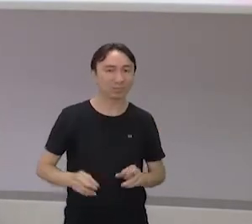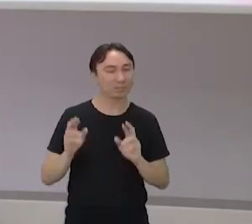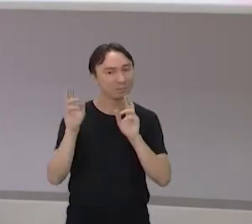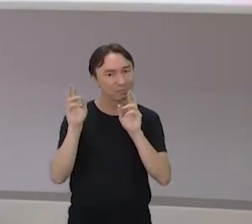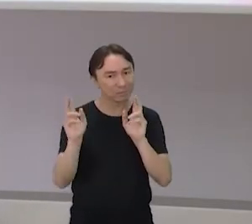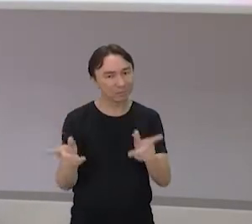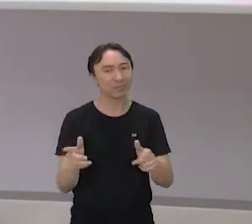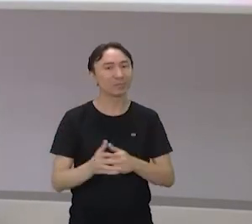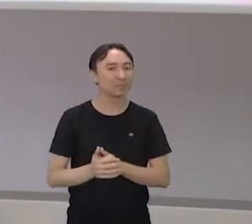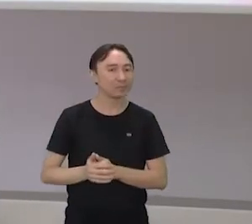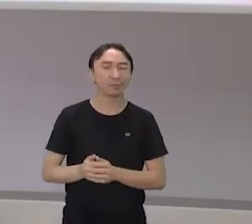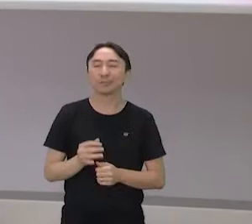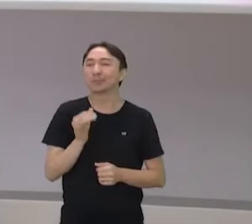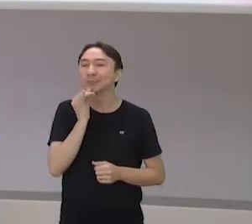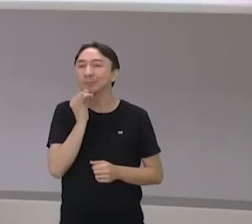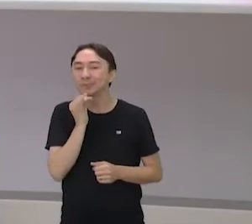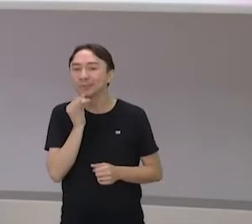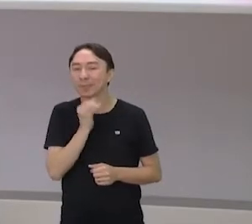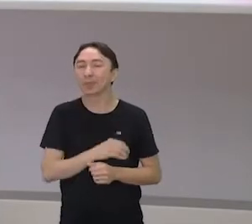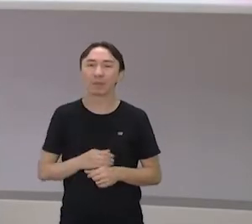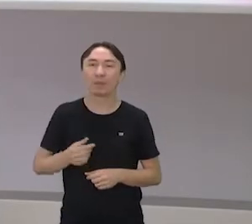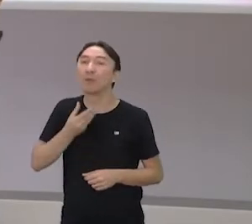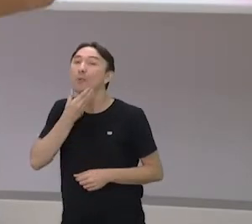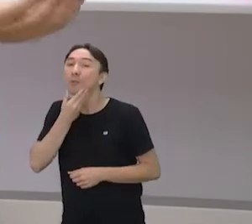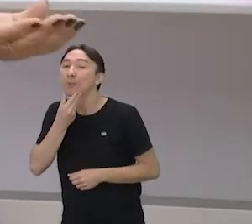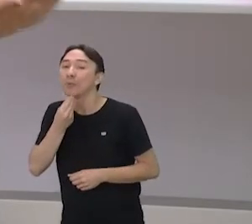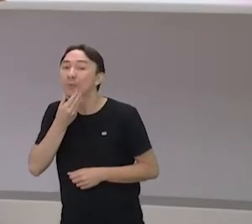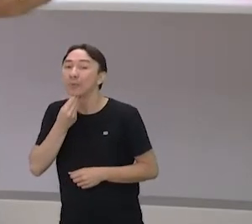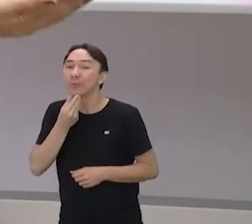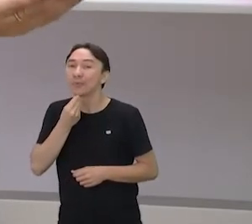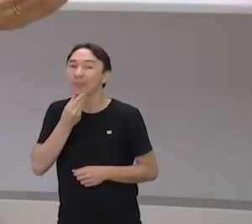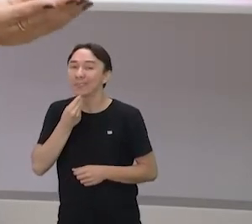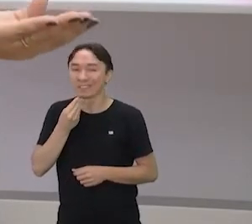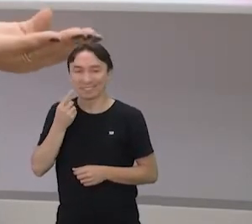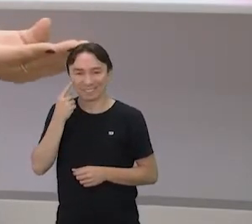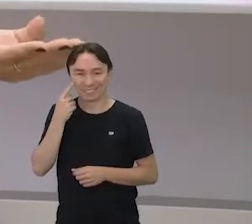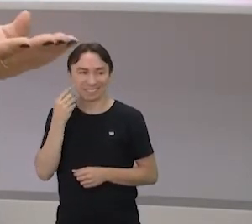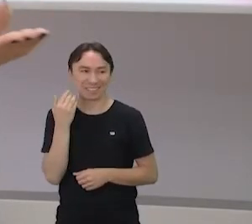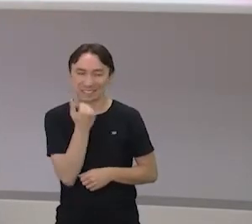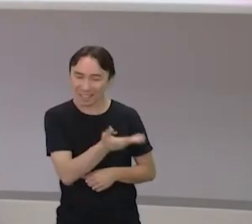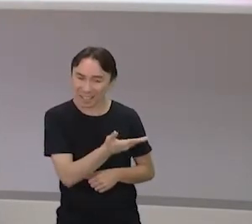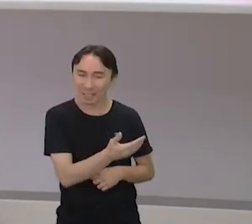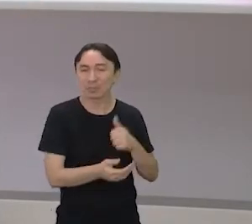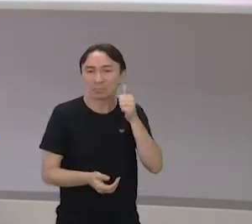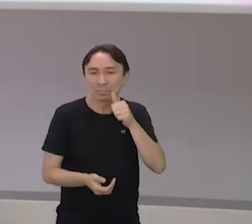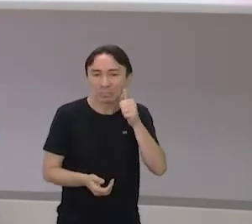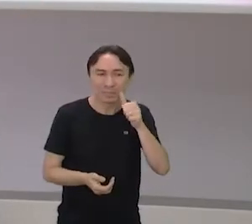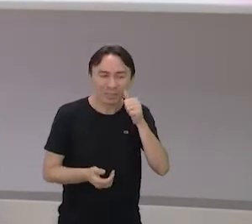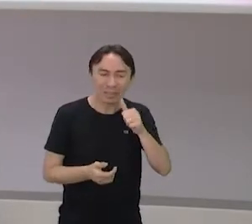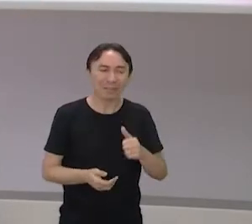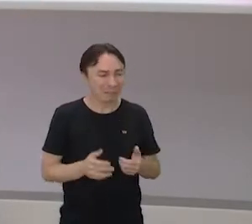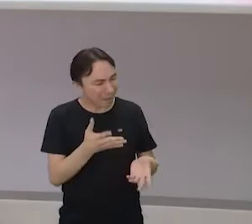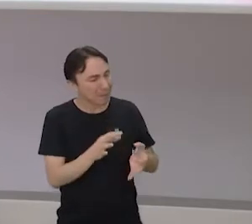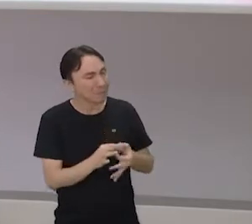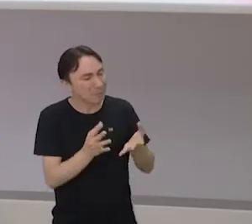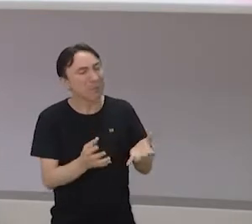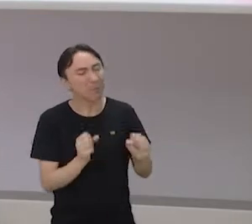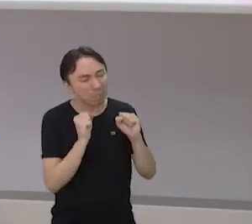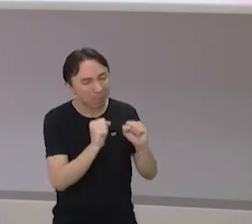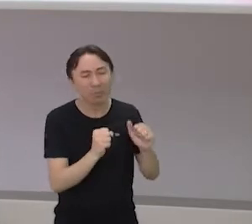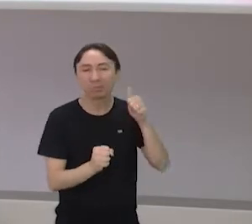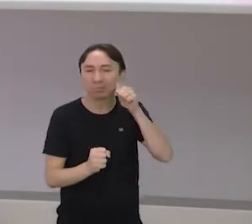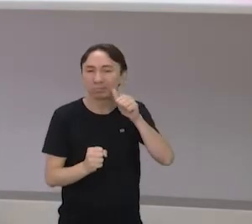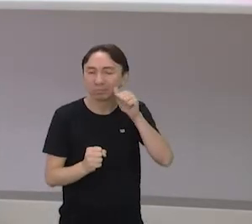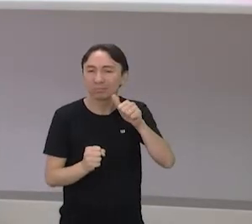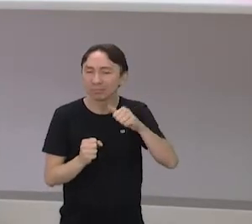que até os meninos na época deixavam vocês meninas jogarem. A gente vê muitos lugares ainda em que há